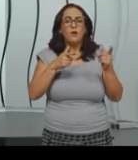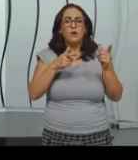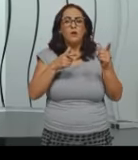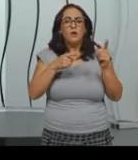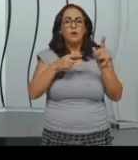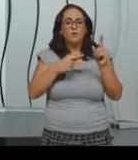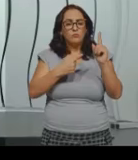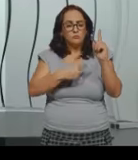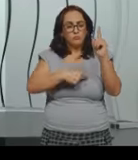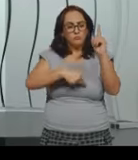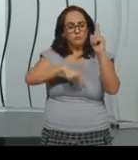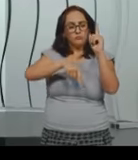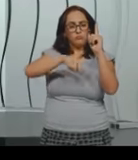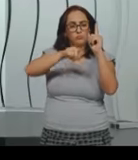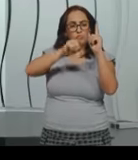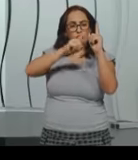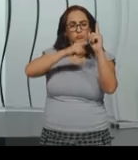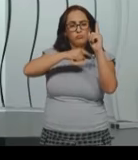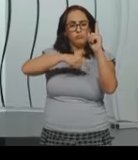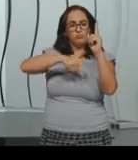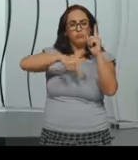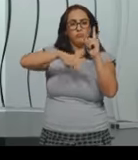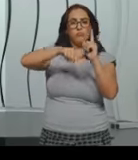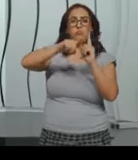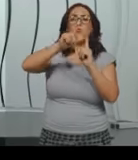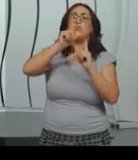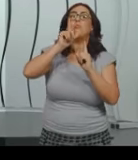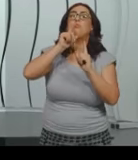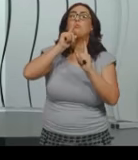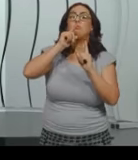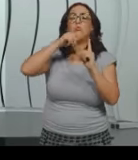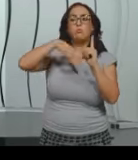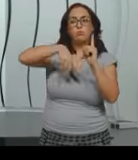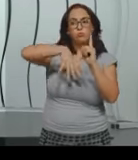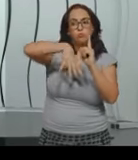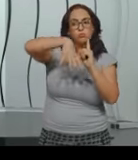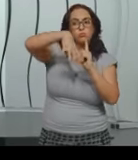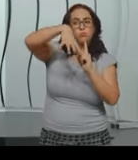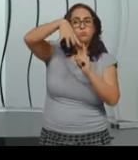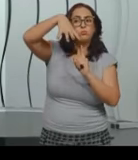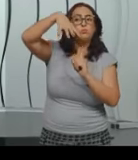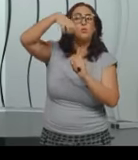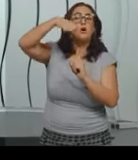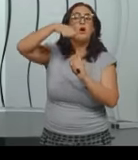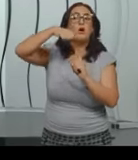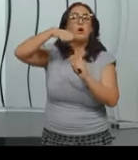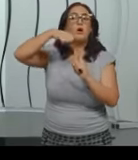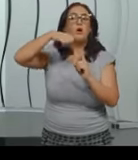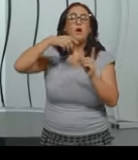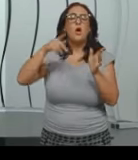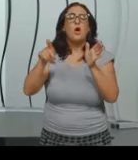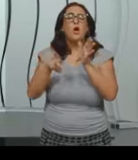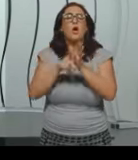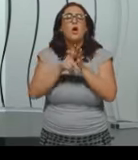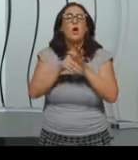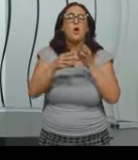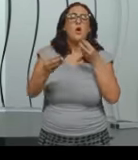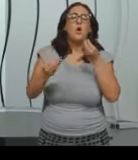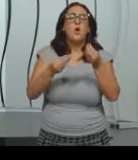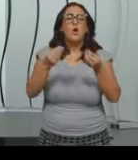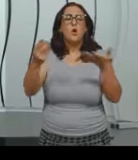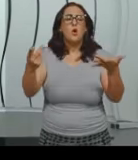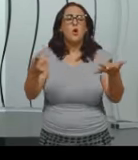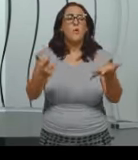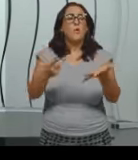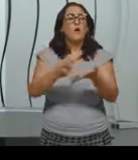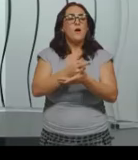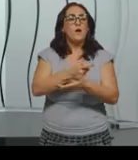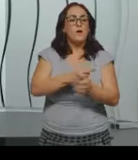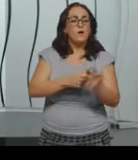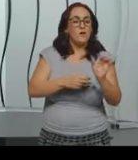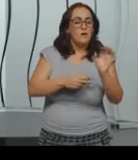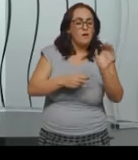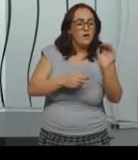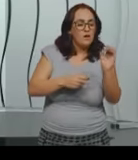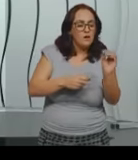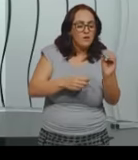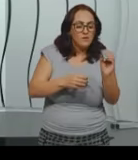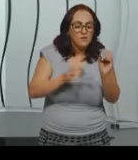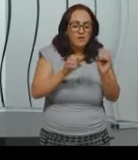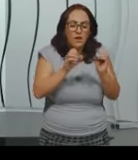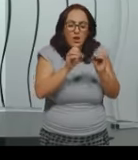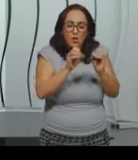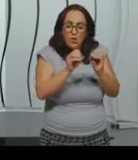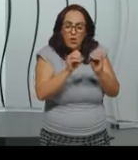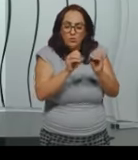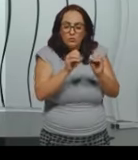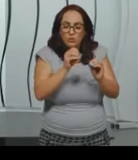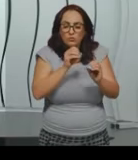de fotoassimilados, eles eram feitos através de célula-célula por difusão. E também